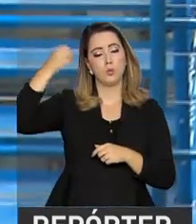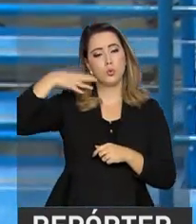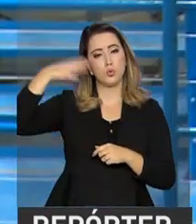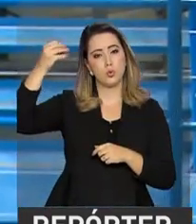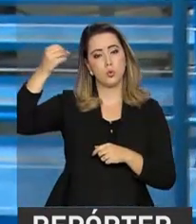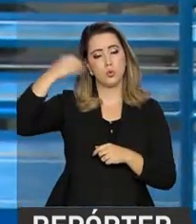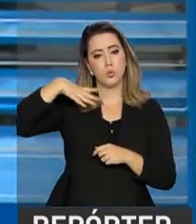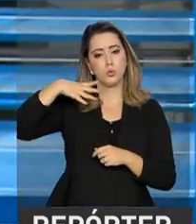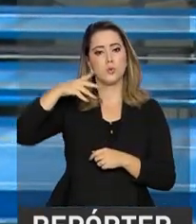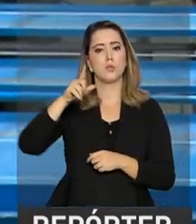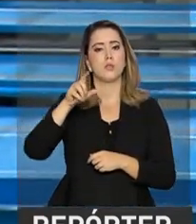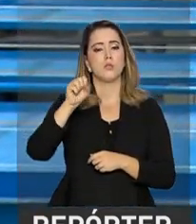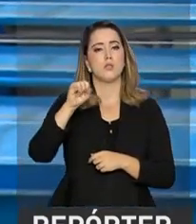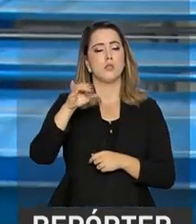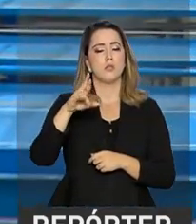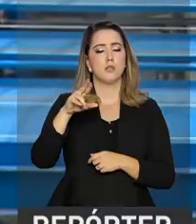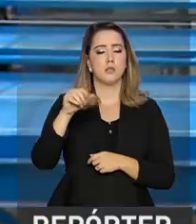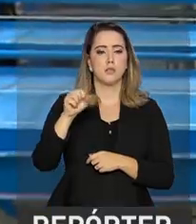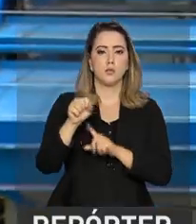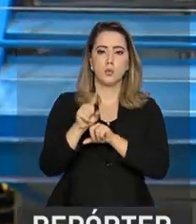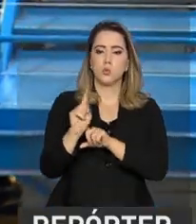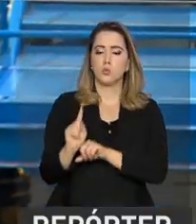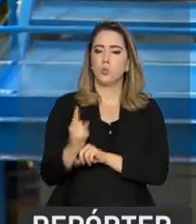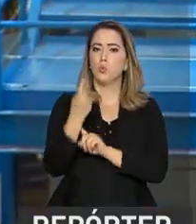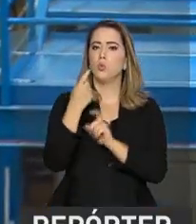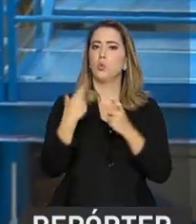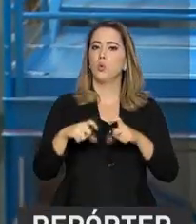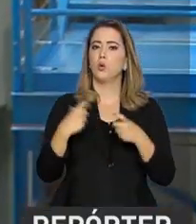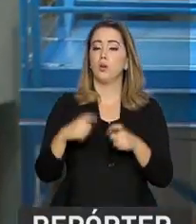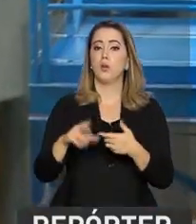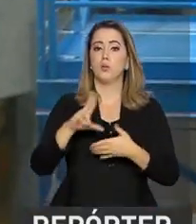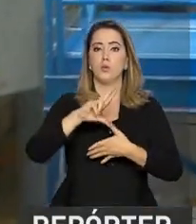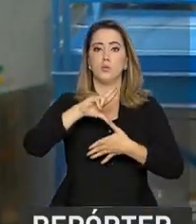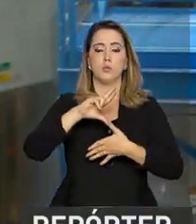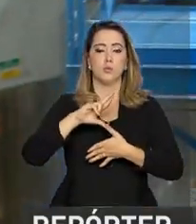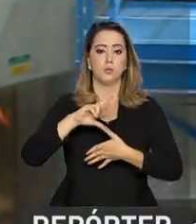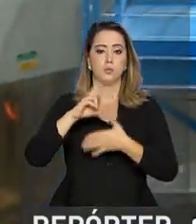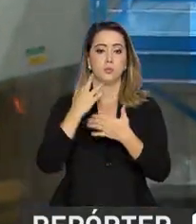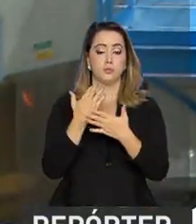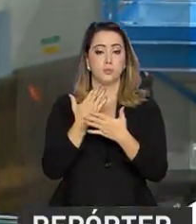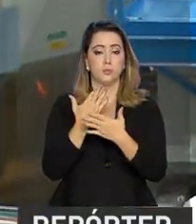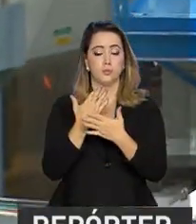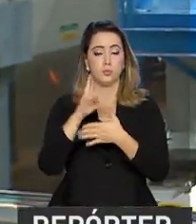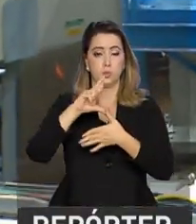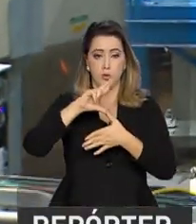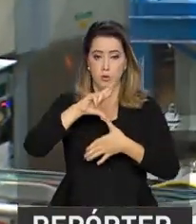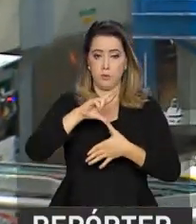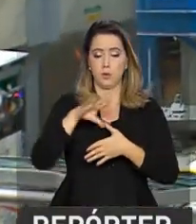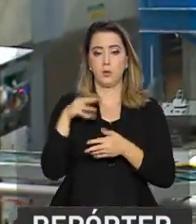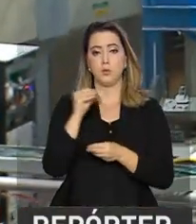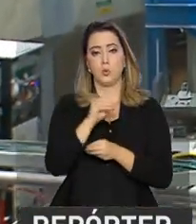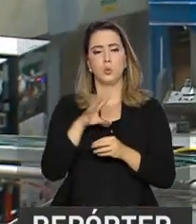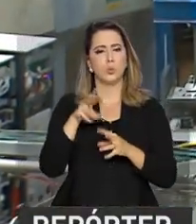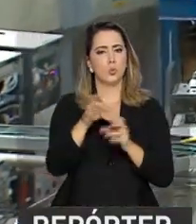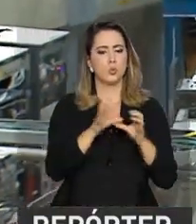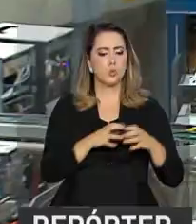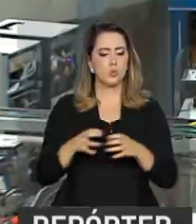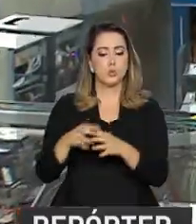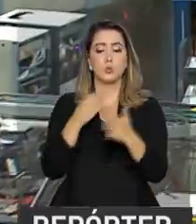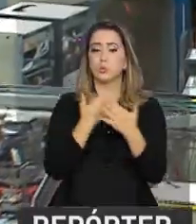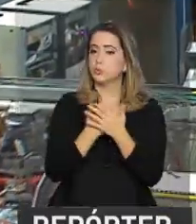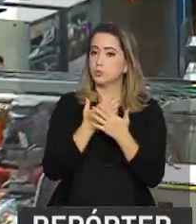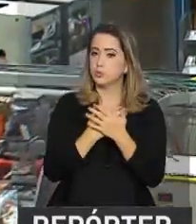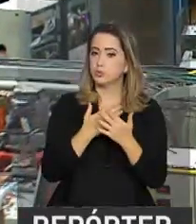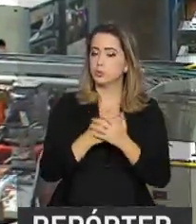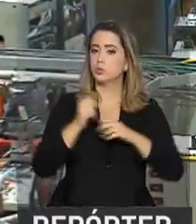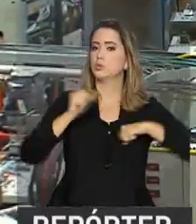é a única fonte deste tipo de luz na América Latina. Inaugurado há 20 anos, ele atende toda a comunidade acadêmica e